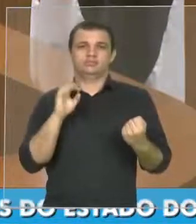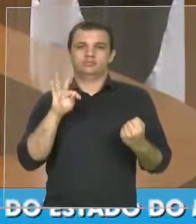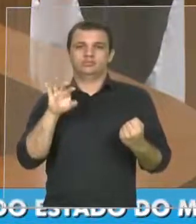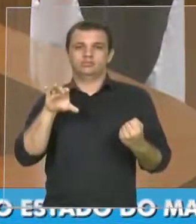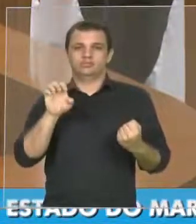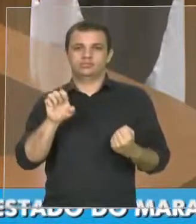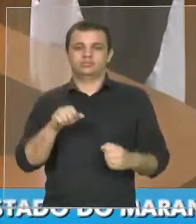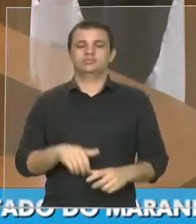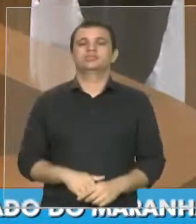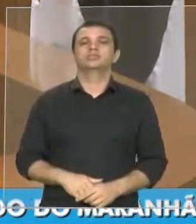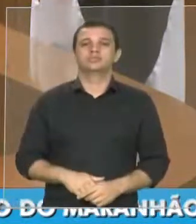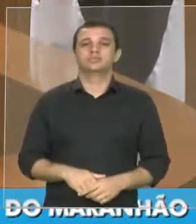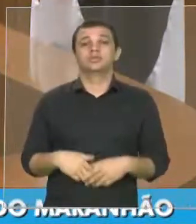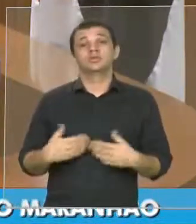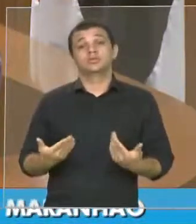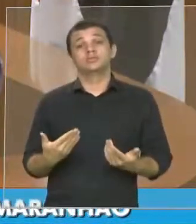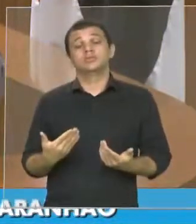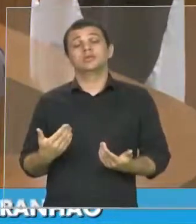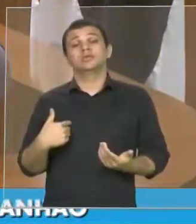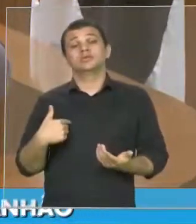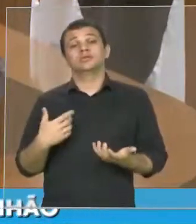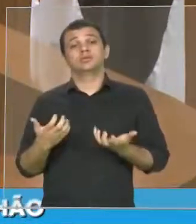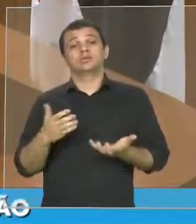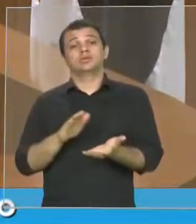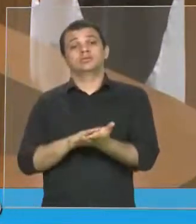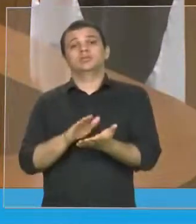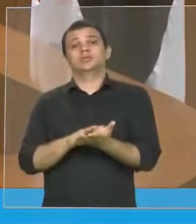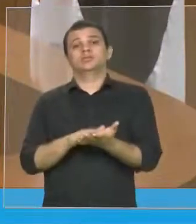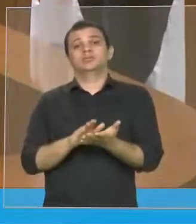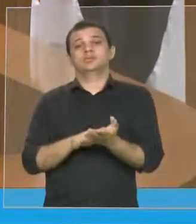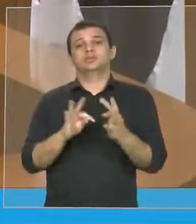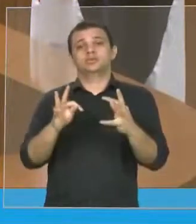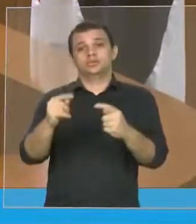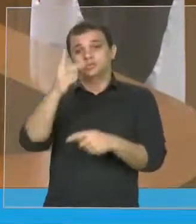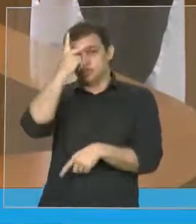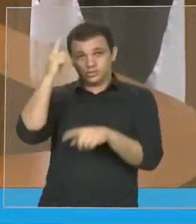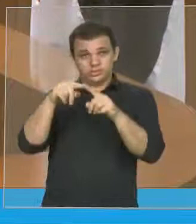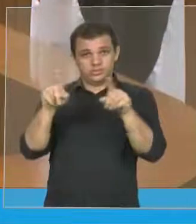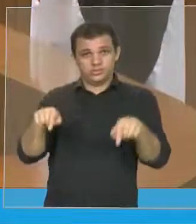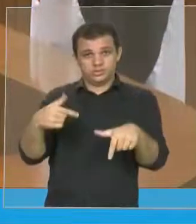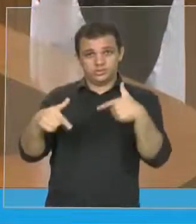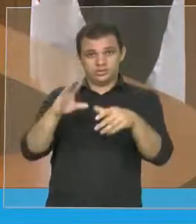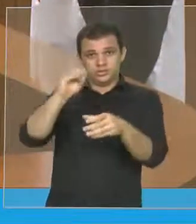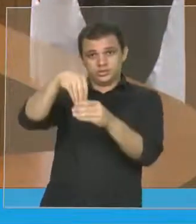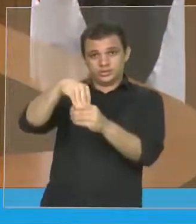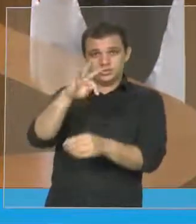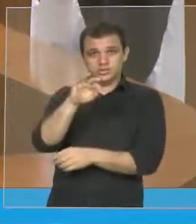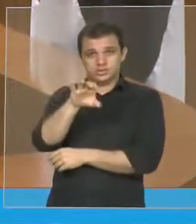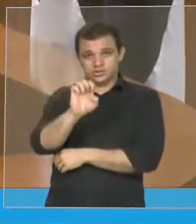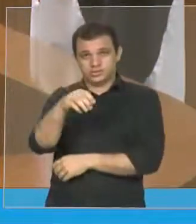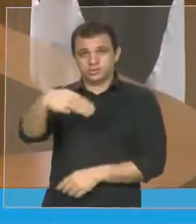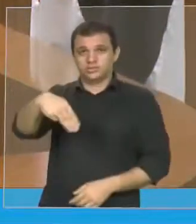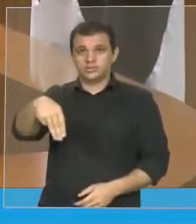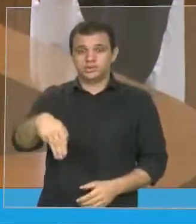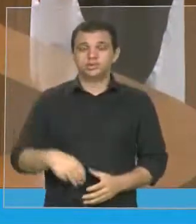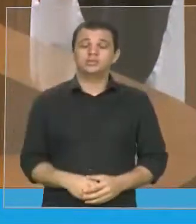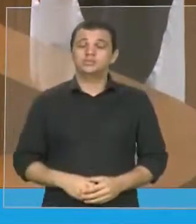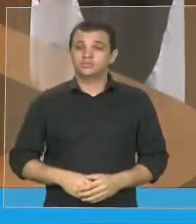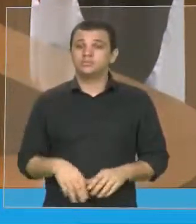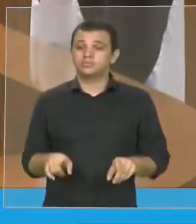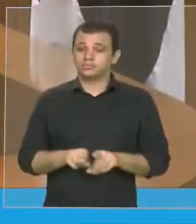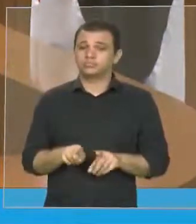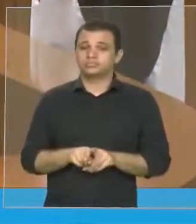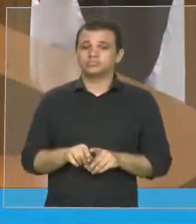de Contas. Enfim, parabenizo a todos os servidores e servidoras do Tribunal de Contas do Estado do Maranhão,